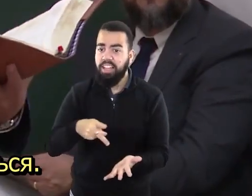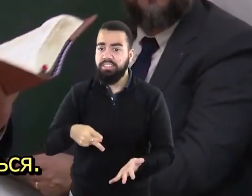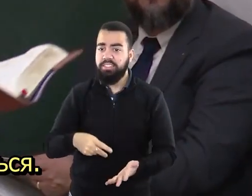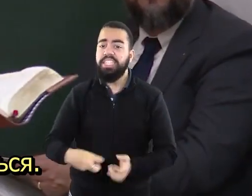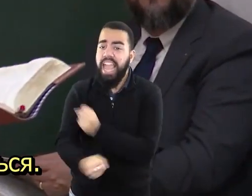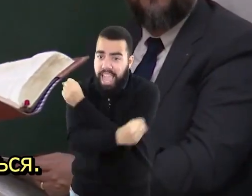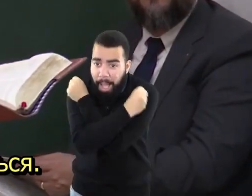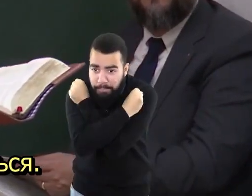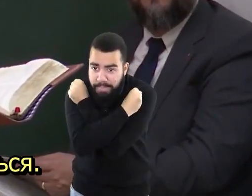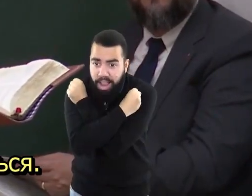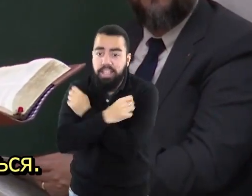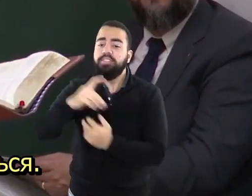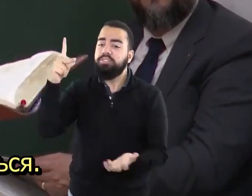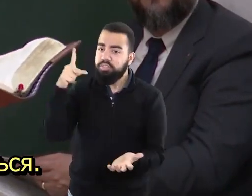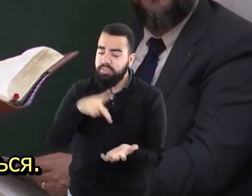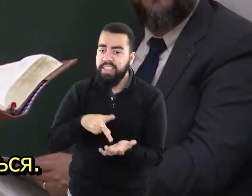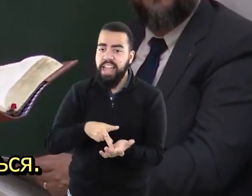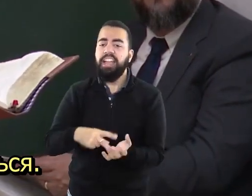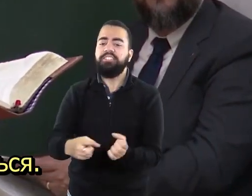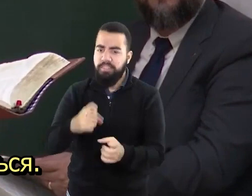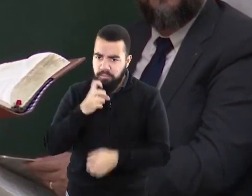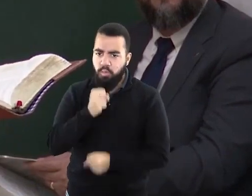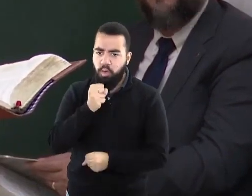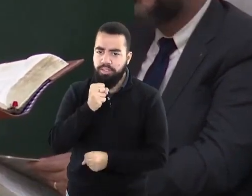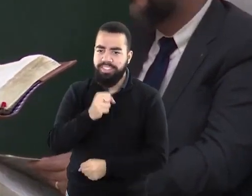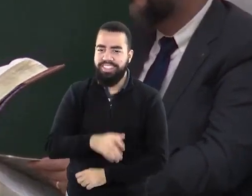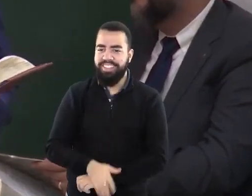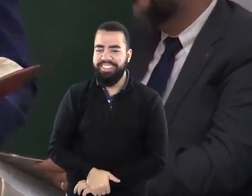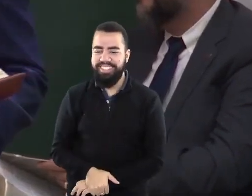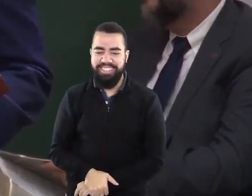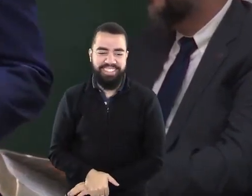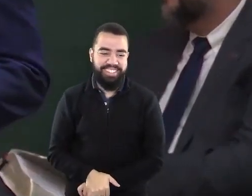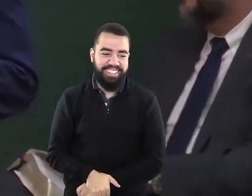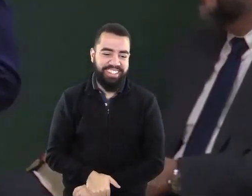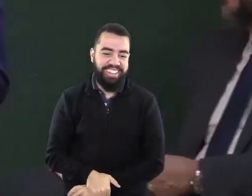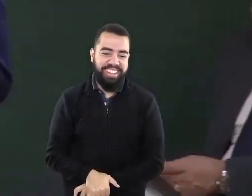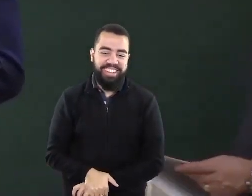é abraço mesmo, é para valer.